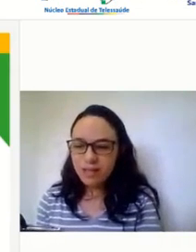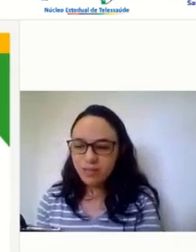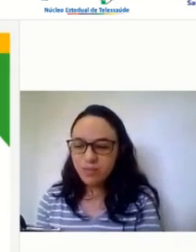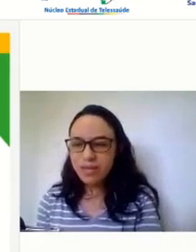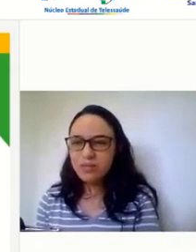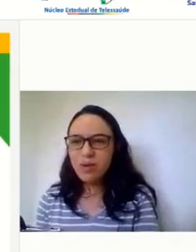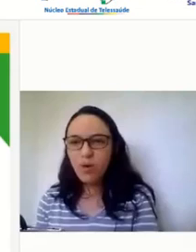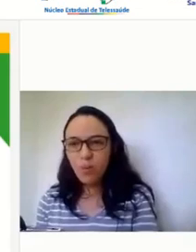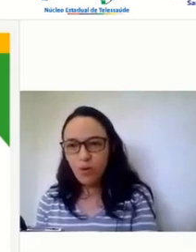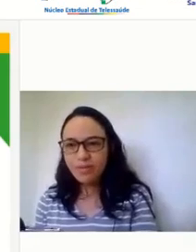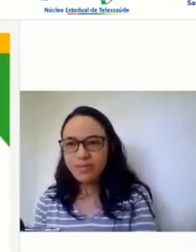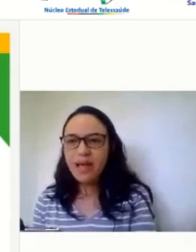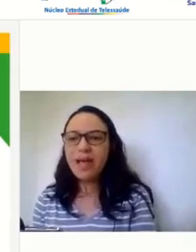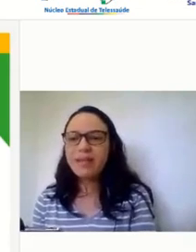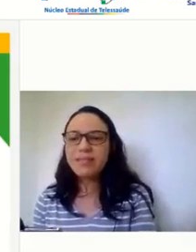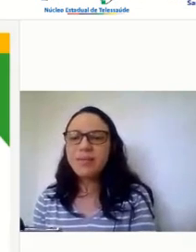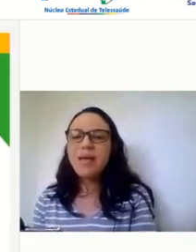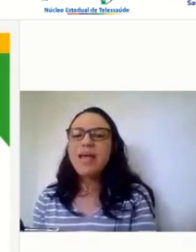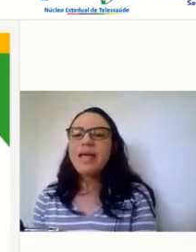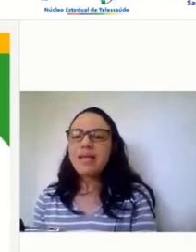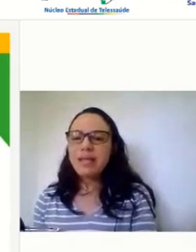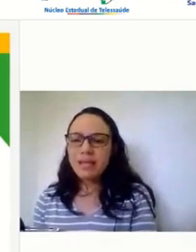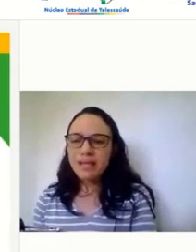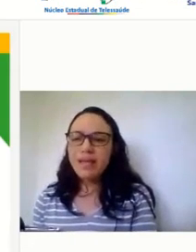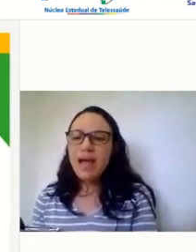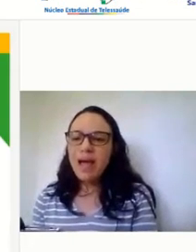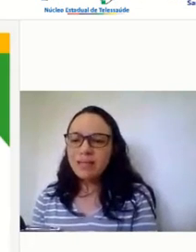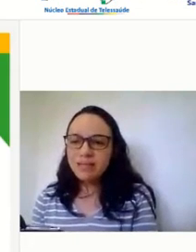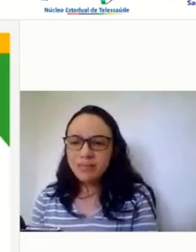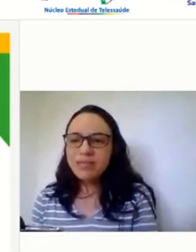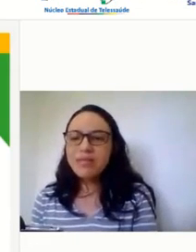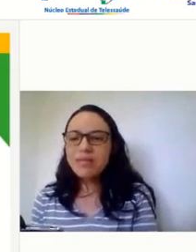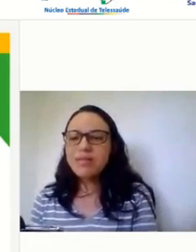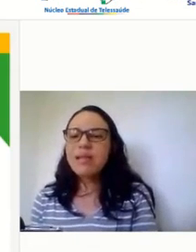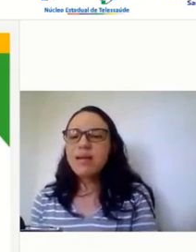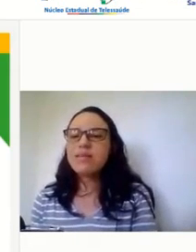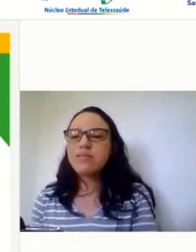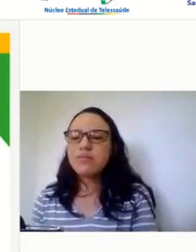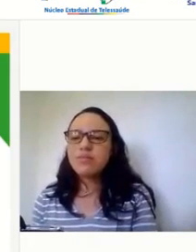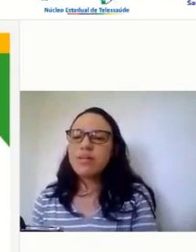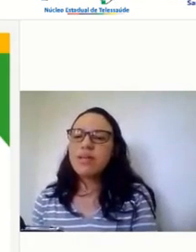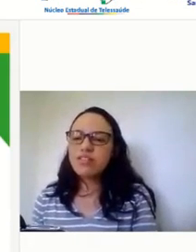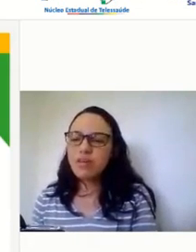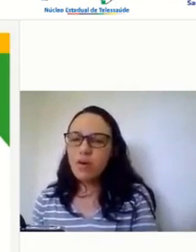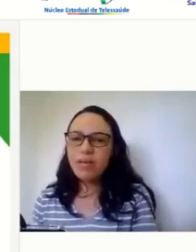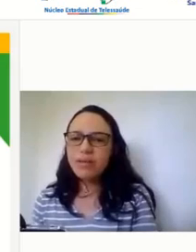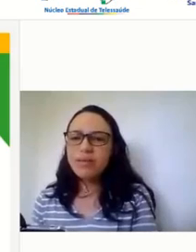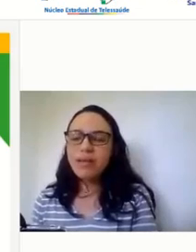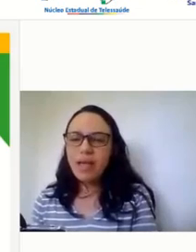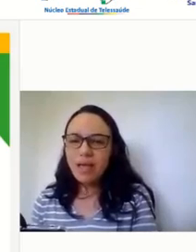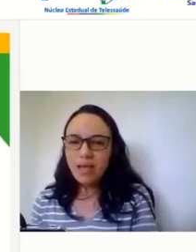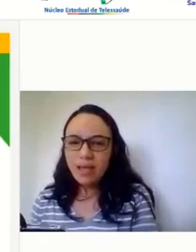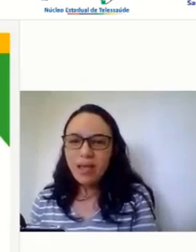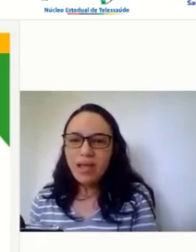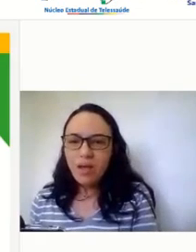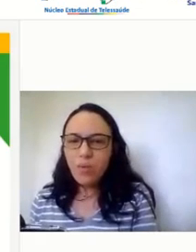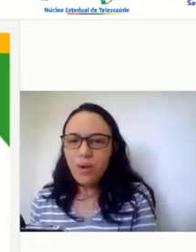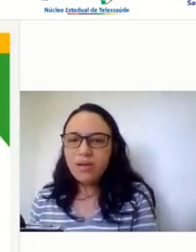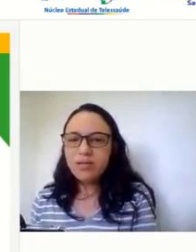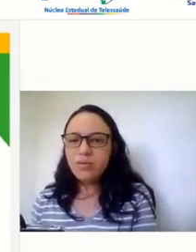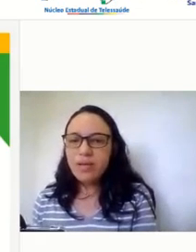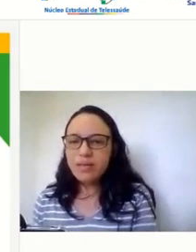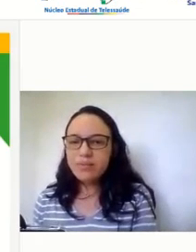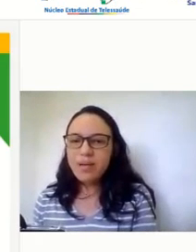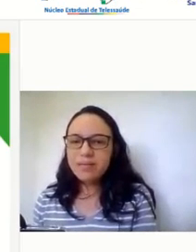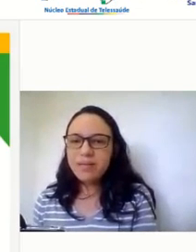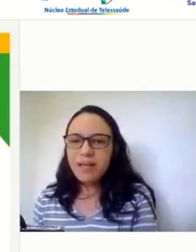e assim geralmente é quando está ciente ele tá dentro